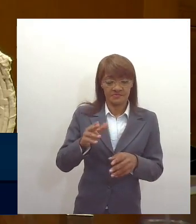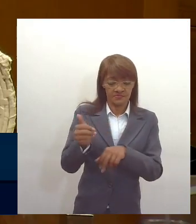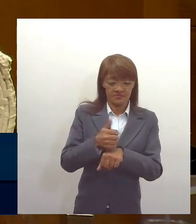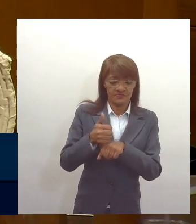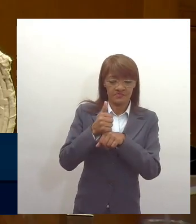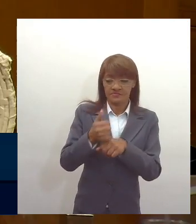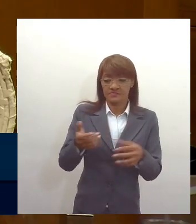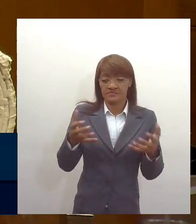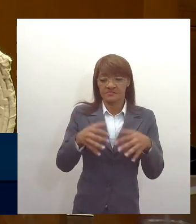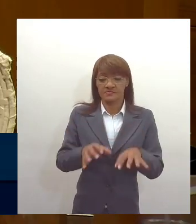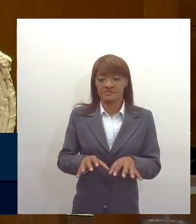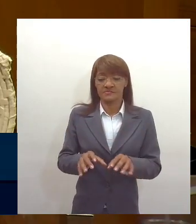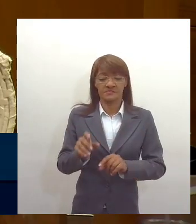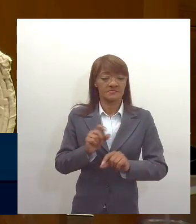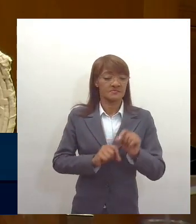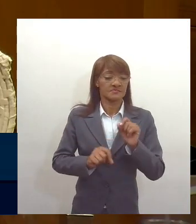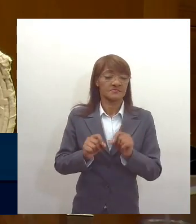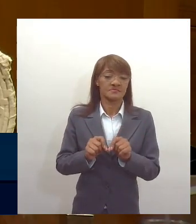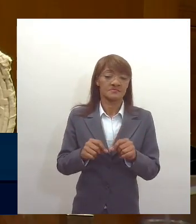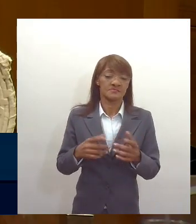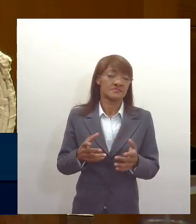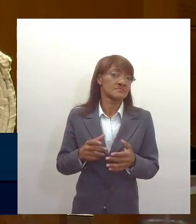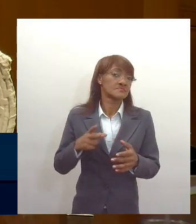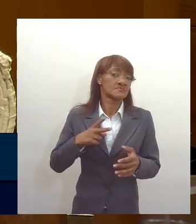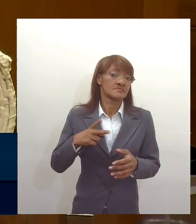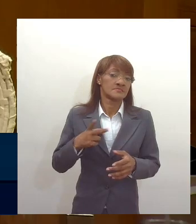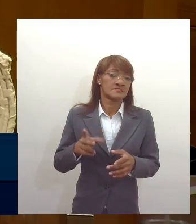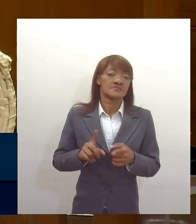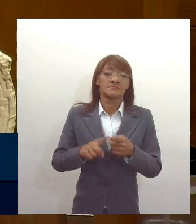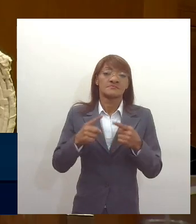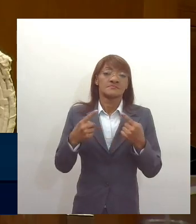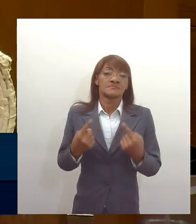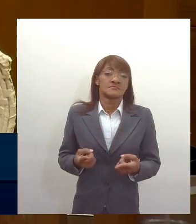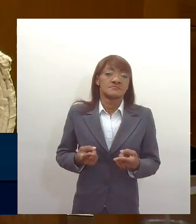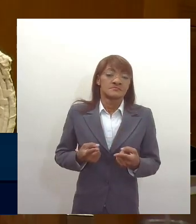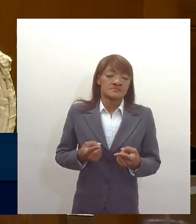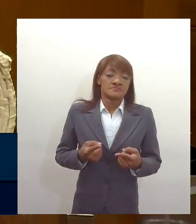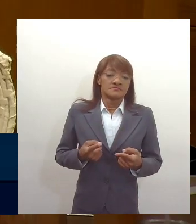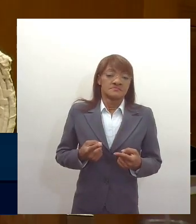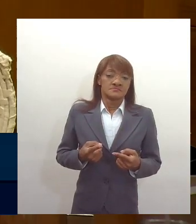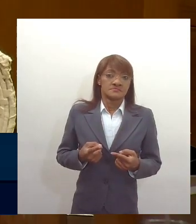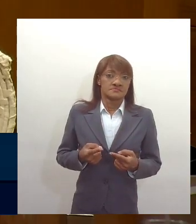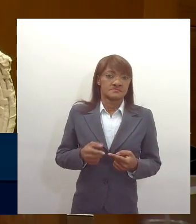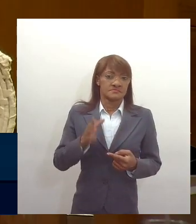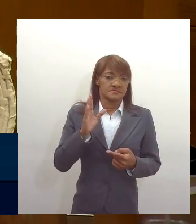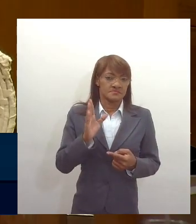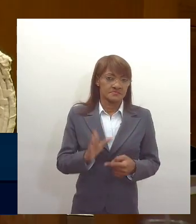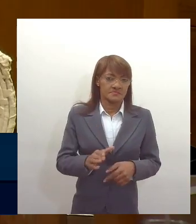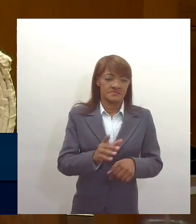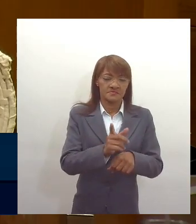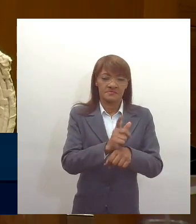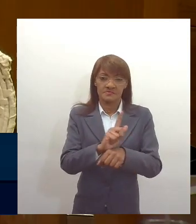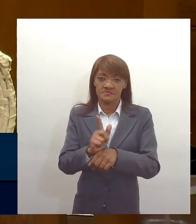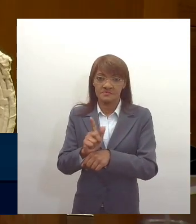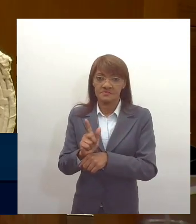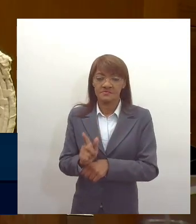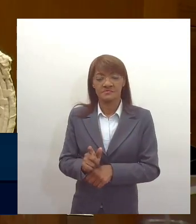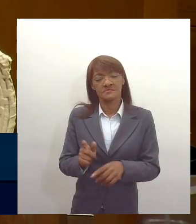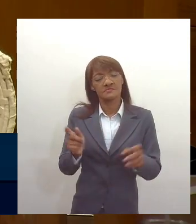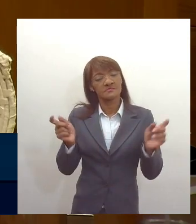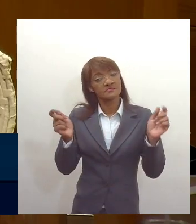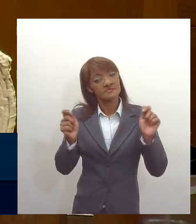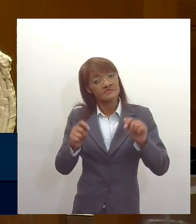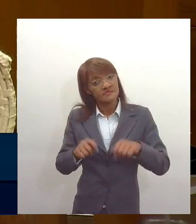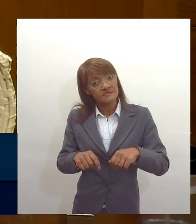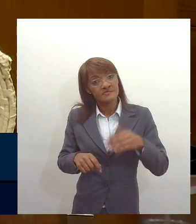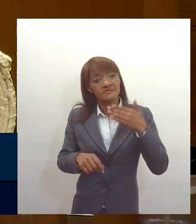particular. Mas se tiver um olhar dos gestores que possam, né, melhorar esse salário, porque a gente sabe